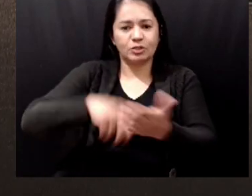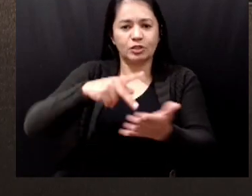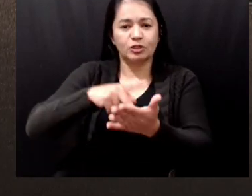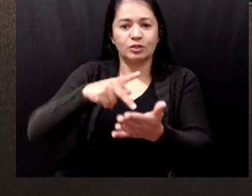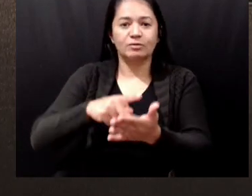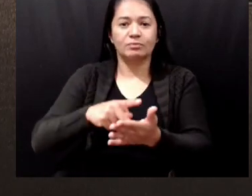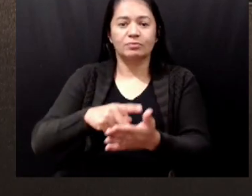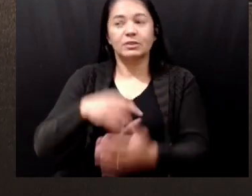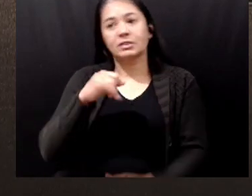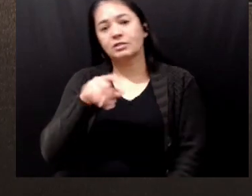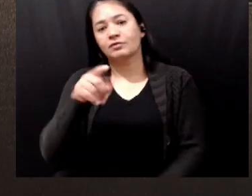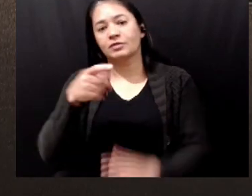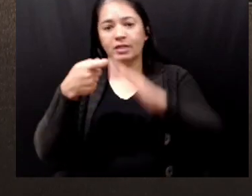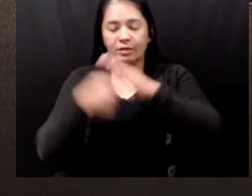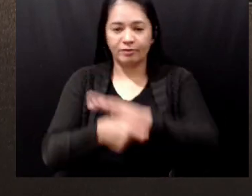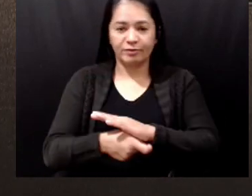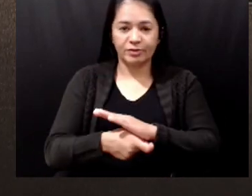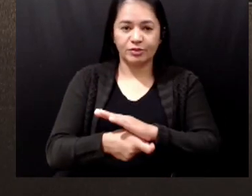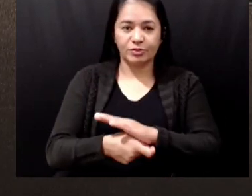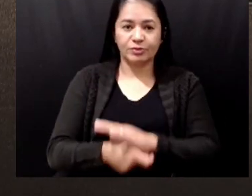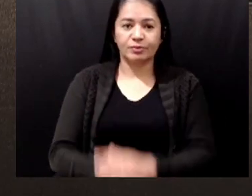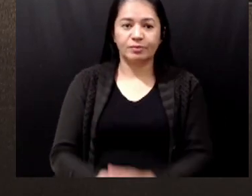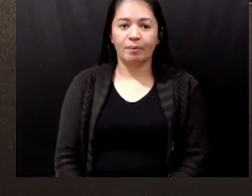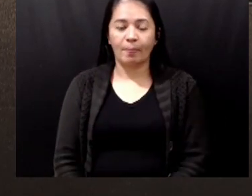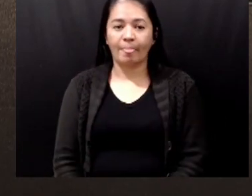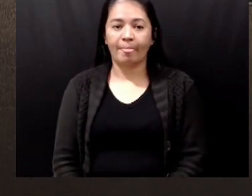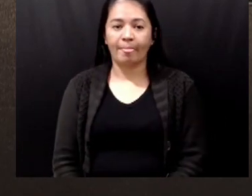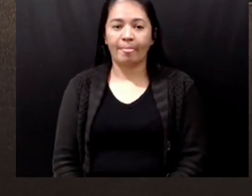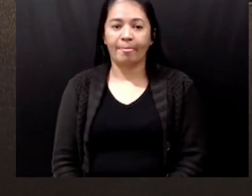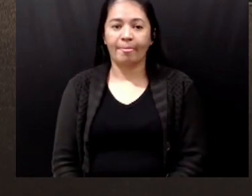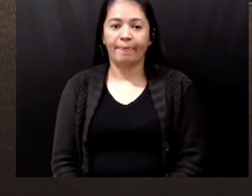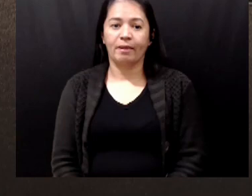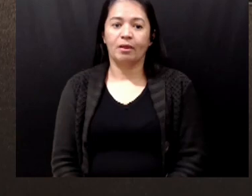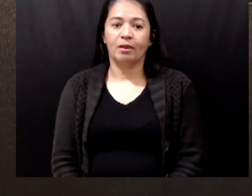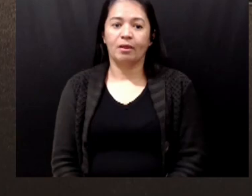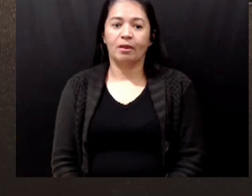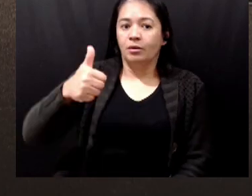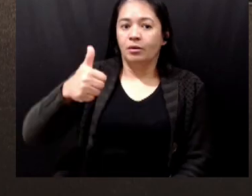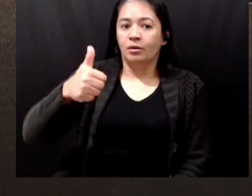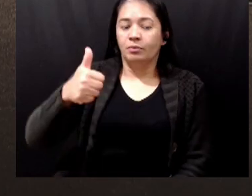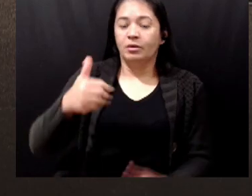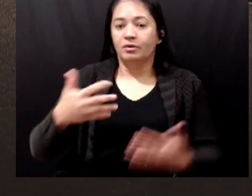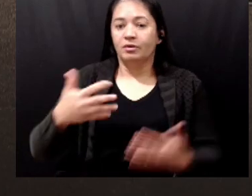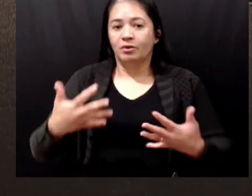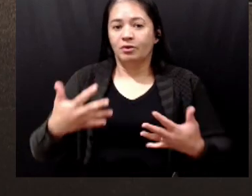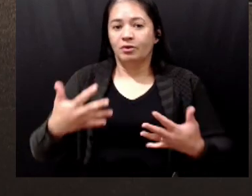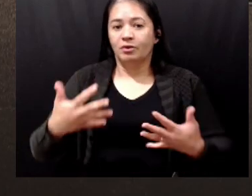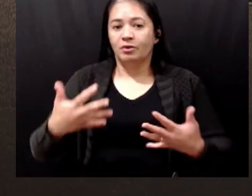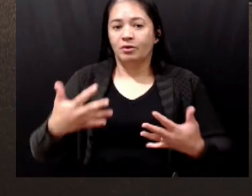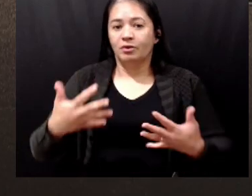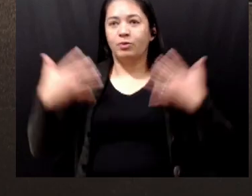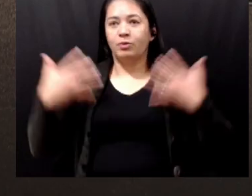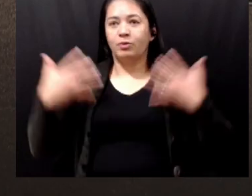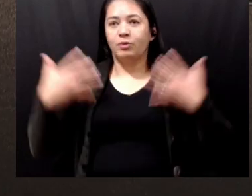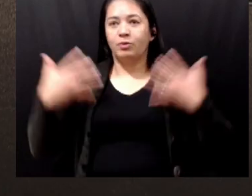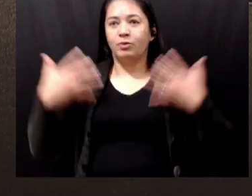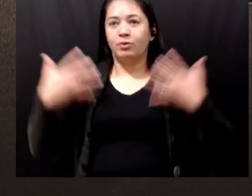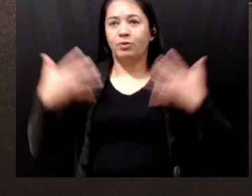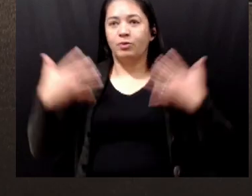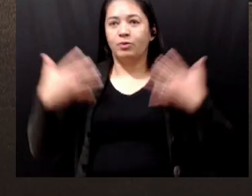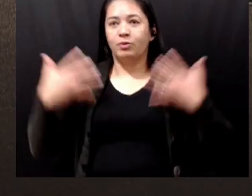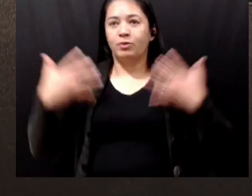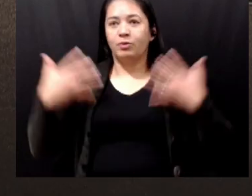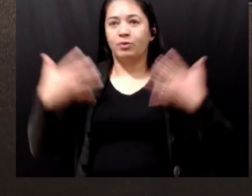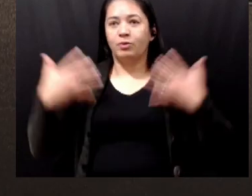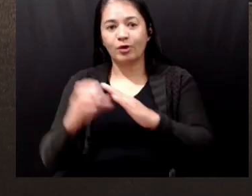e a sua corretora falhou? Primeira coisa, você vai tomar um susto, né? Você vai querer acessar às vezes a tua corretora e provavelmente essa falência